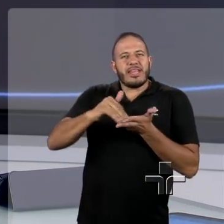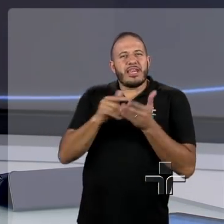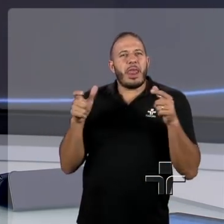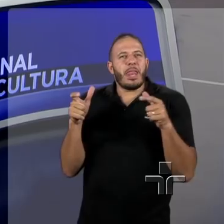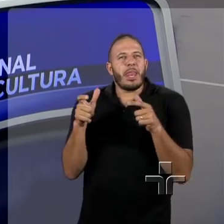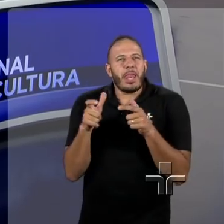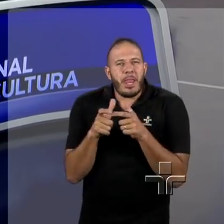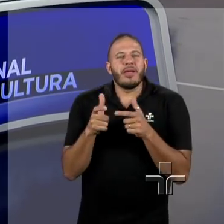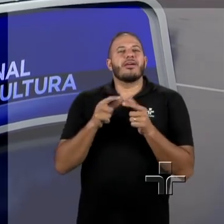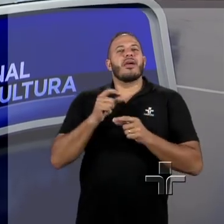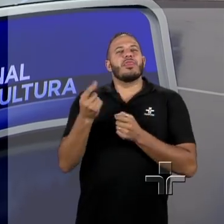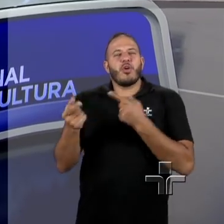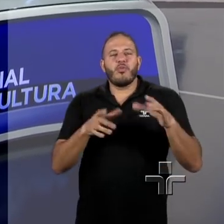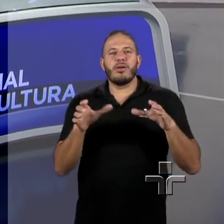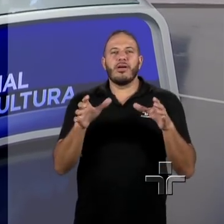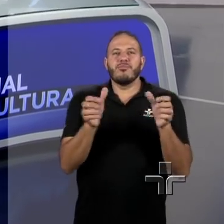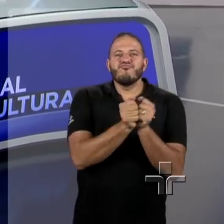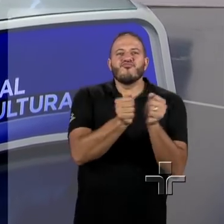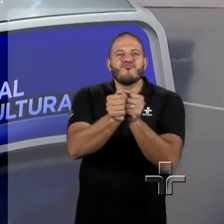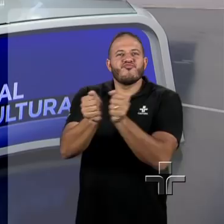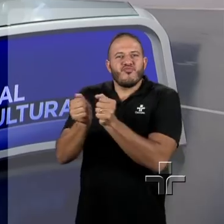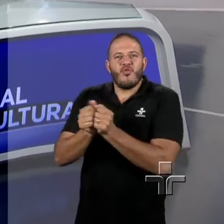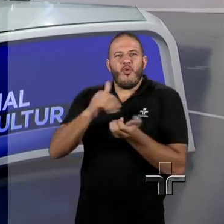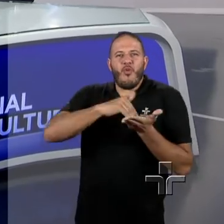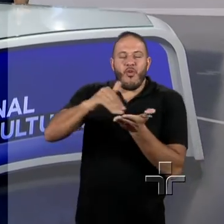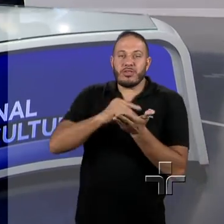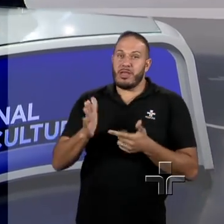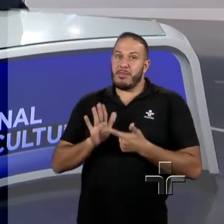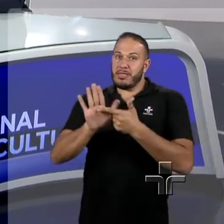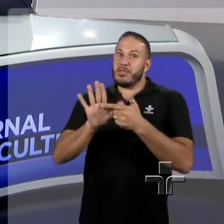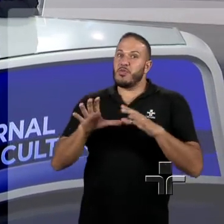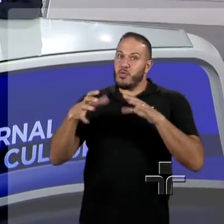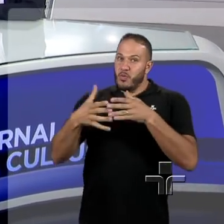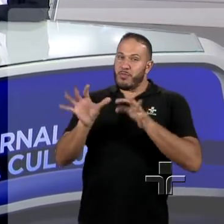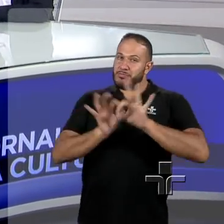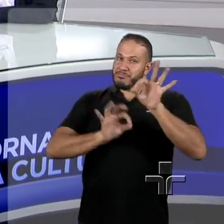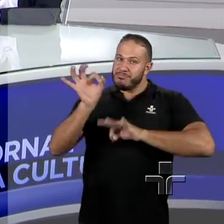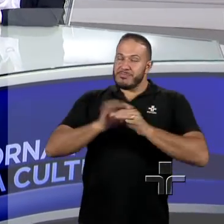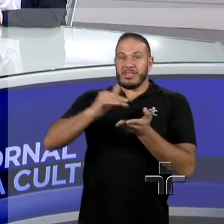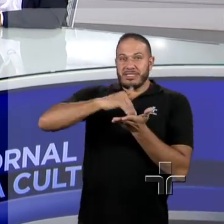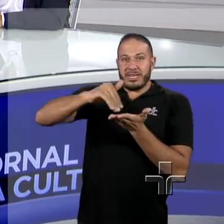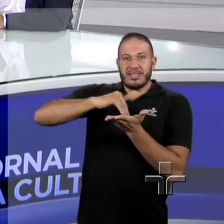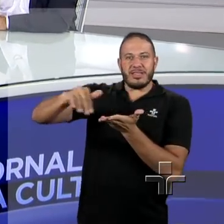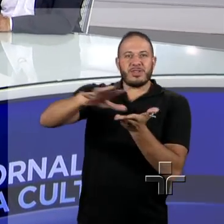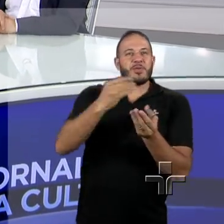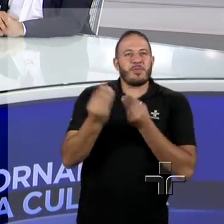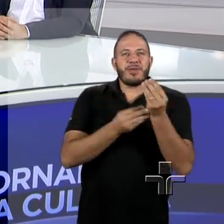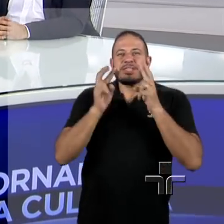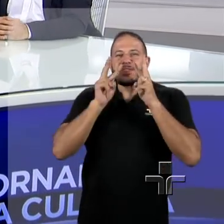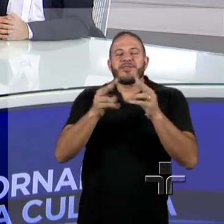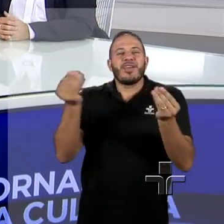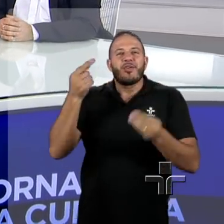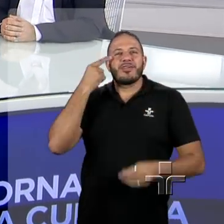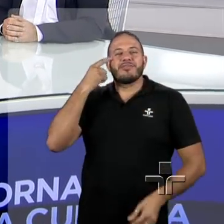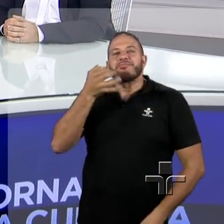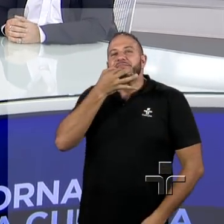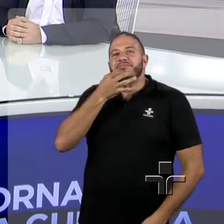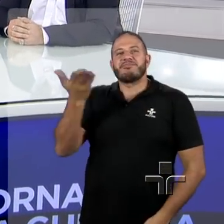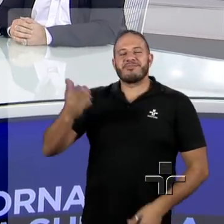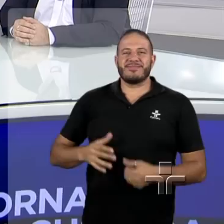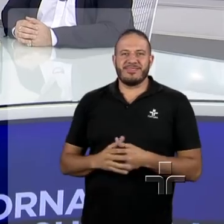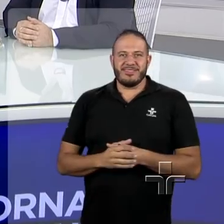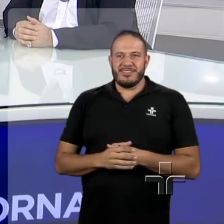algumas secretarias e apresenta a sua equipe que formará esses secretariados. Como você vê esses primeiros passos?